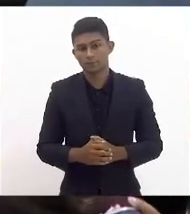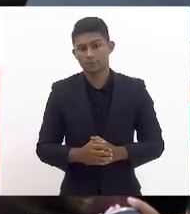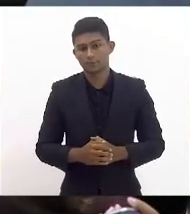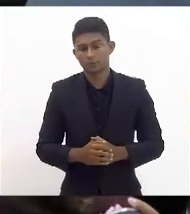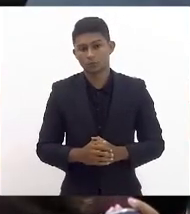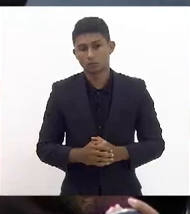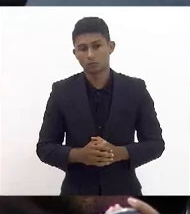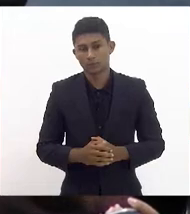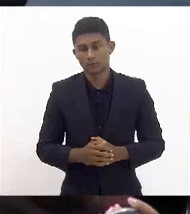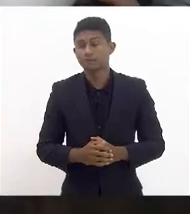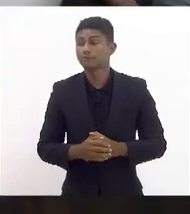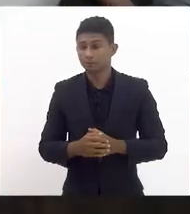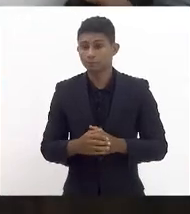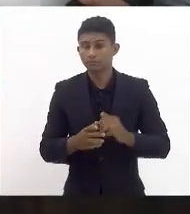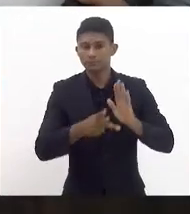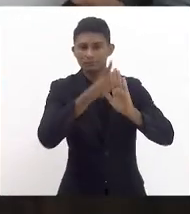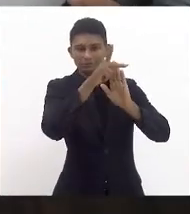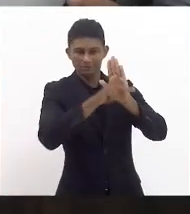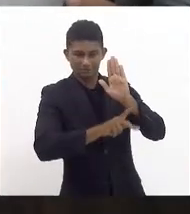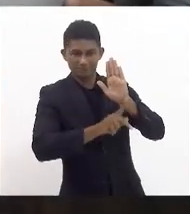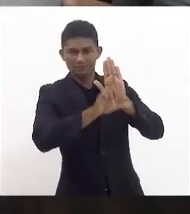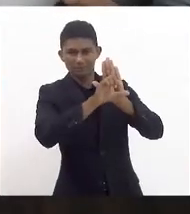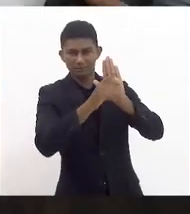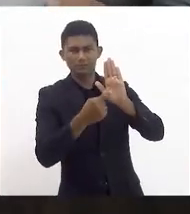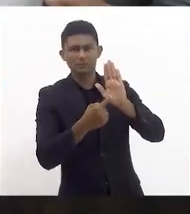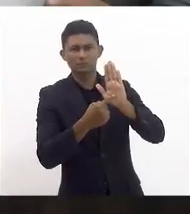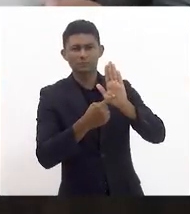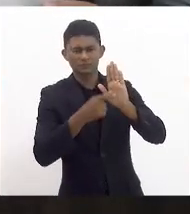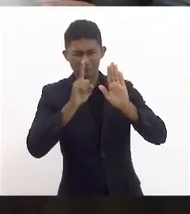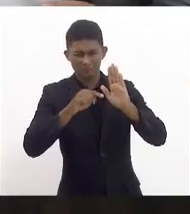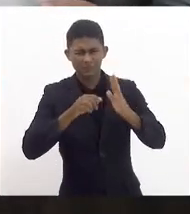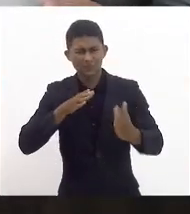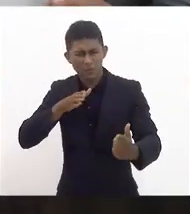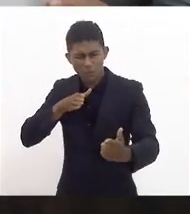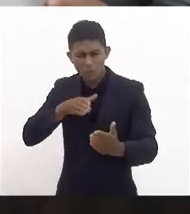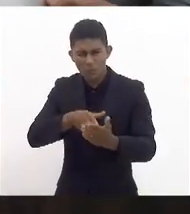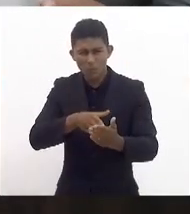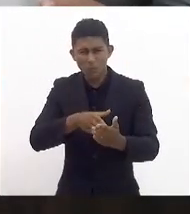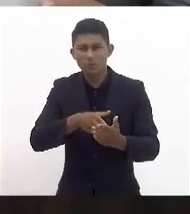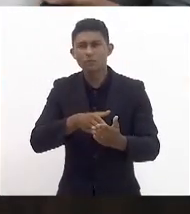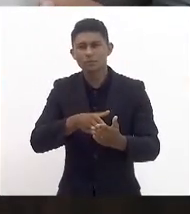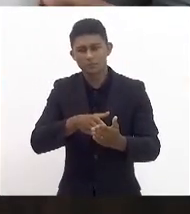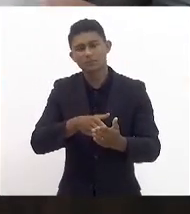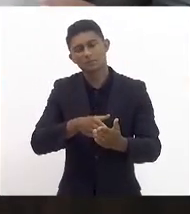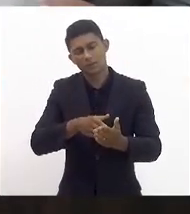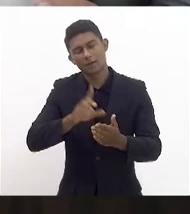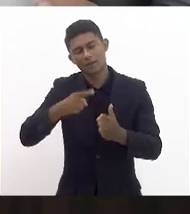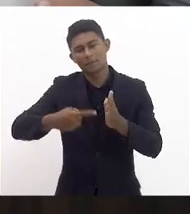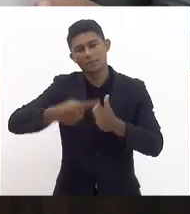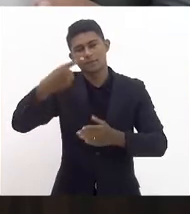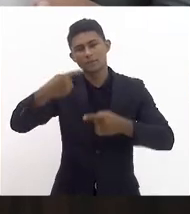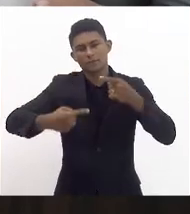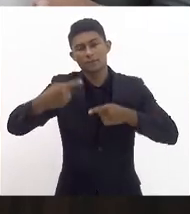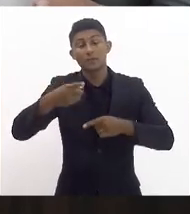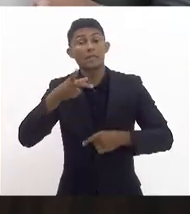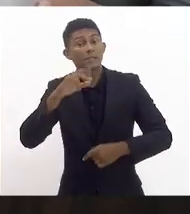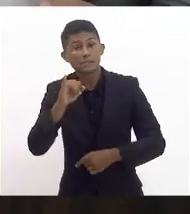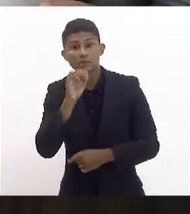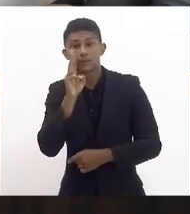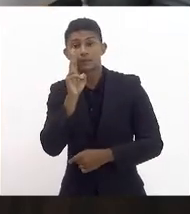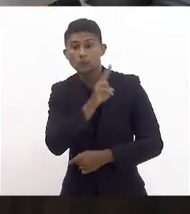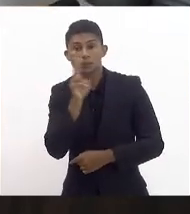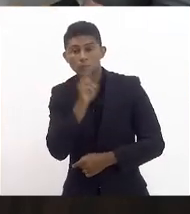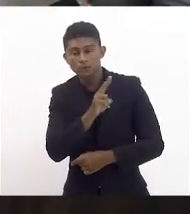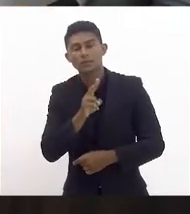E quando você... O projeto está no último. Quando está no último, está sempre em primeira. Quando é urgência, vem duas